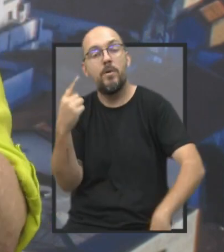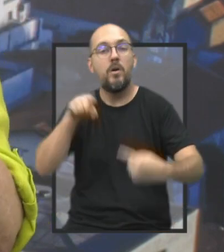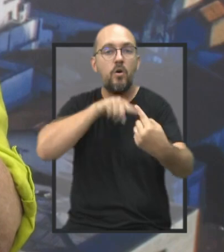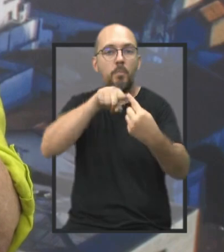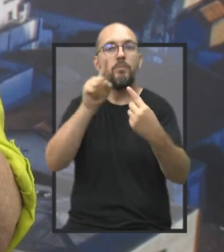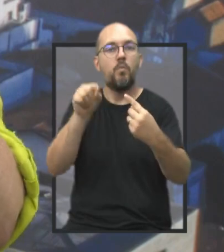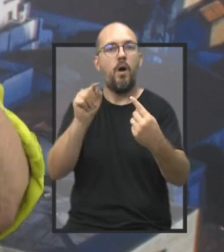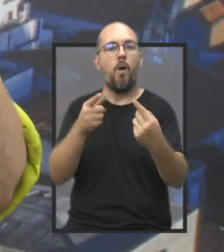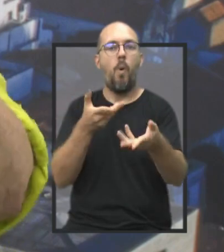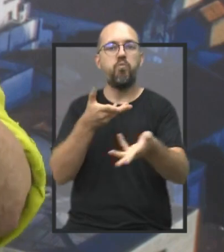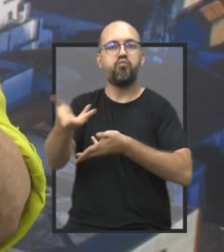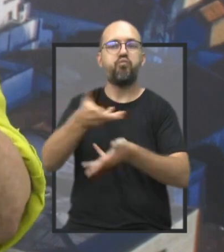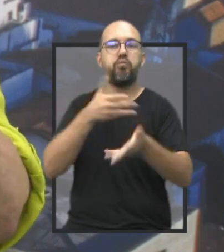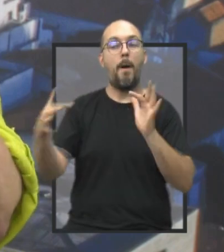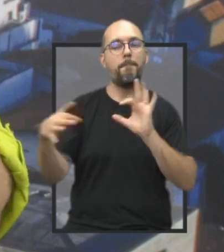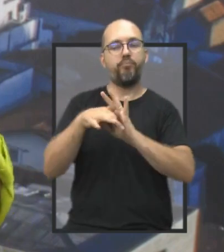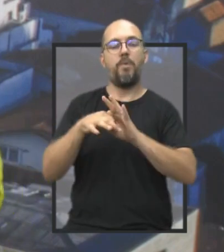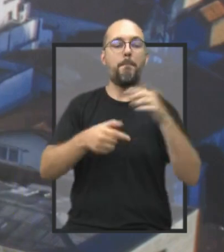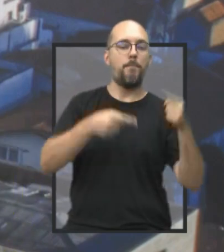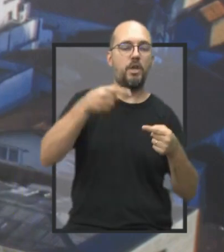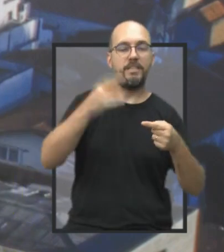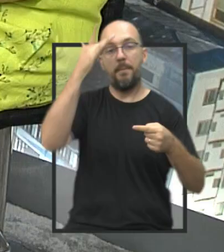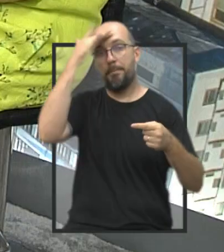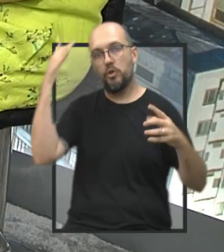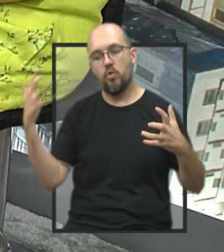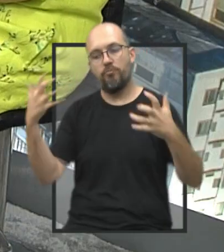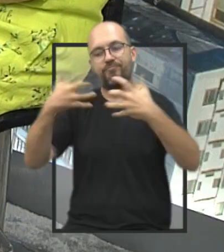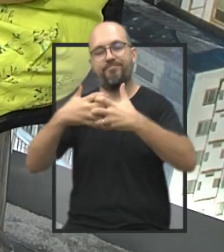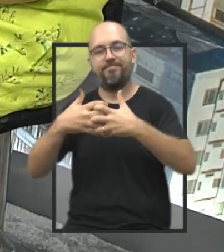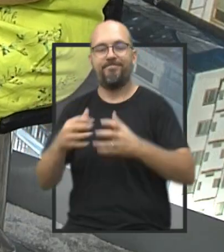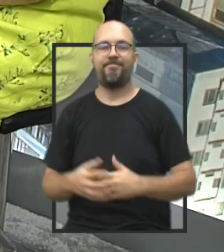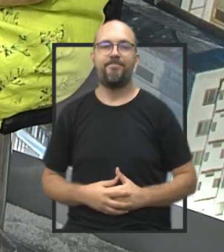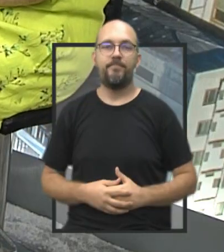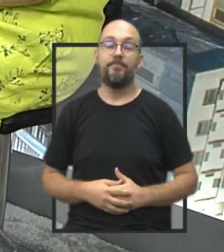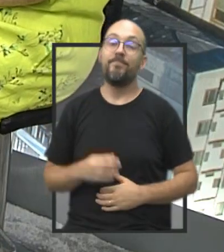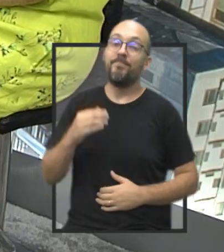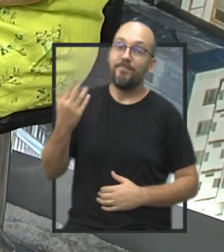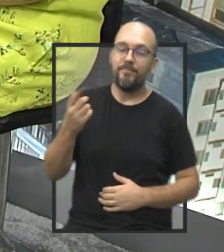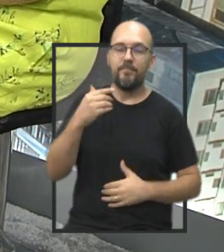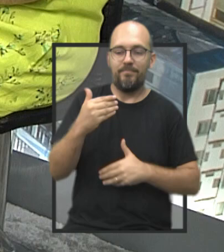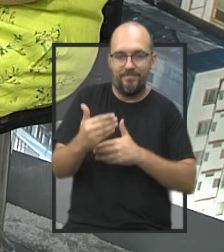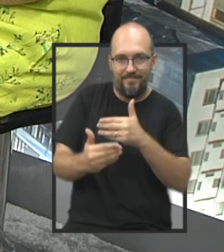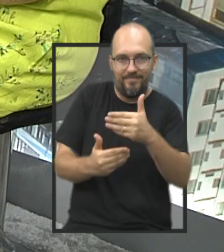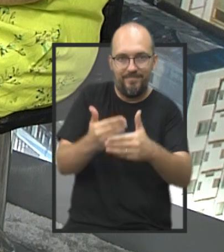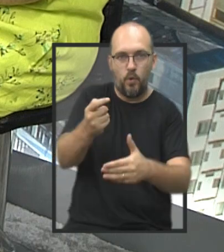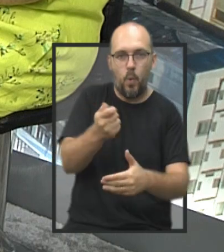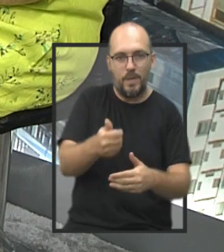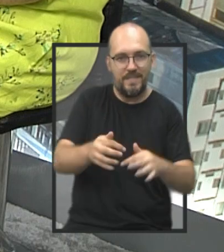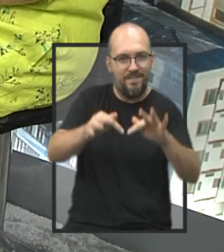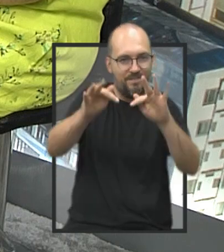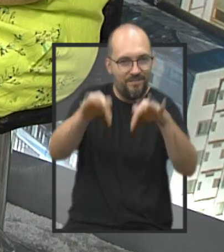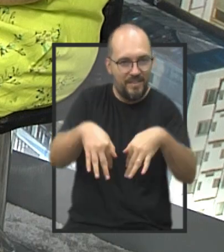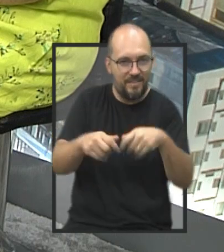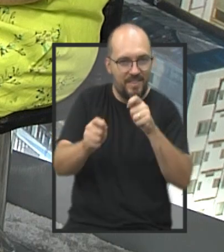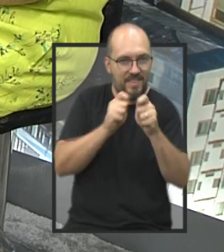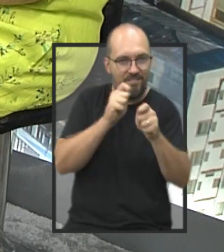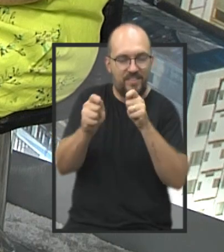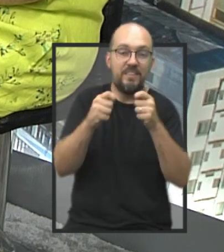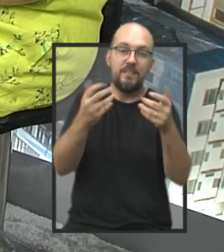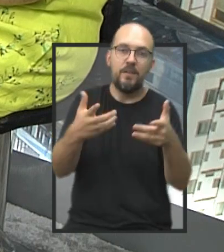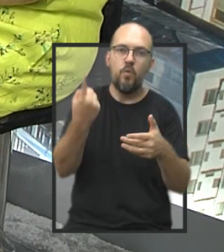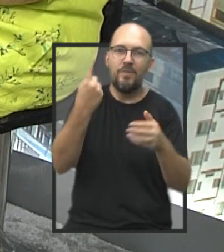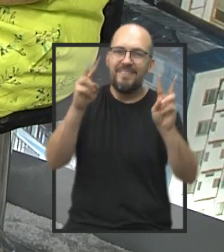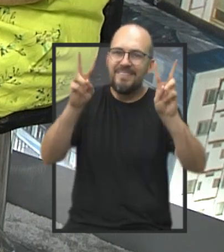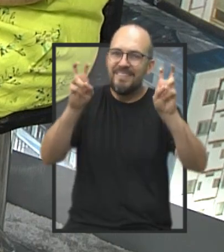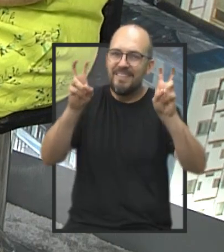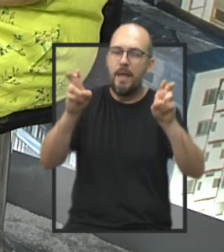aproximar a política das pessoas. É essa a ideia. Bom, caminhando para o fim da nossa entrevista, um tema que dominou as primeiras